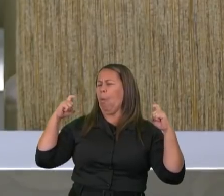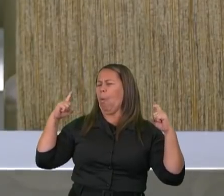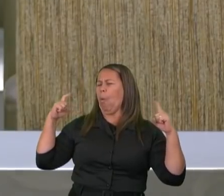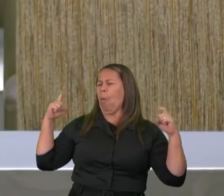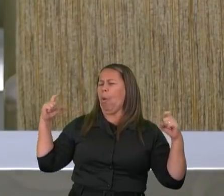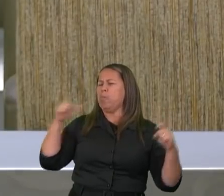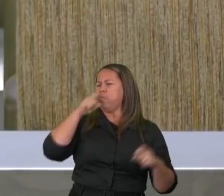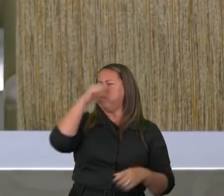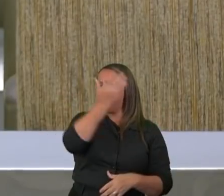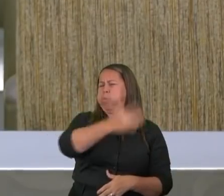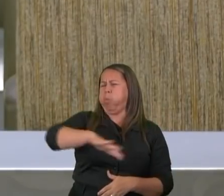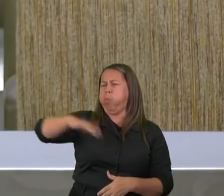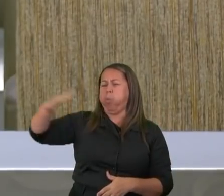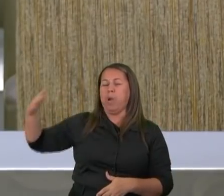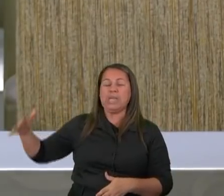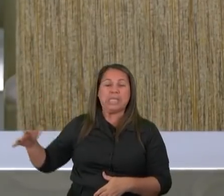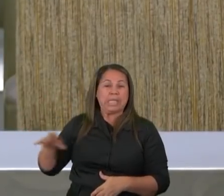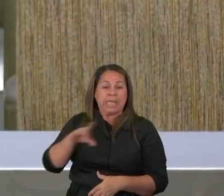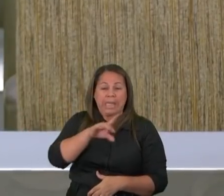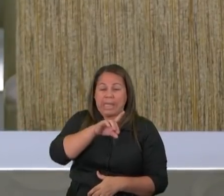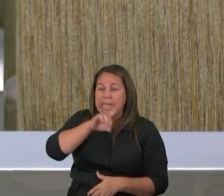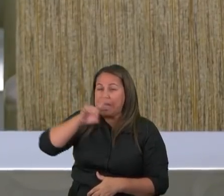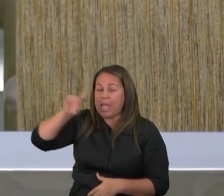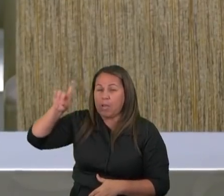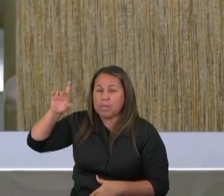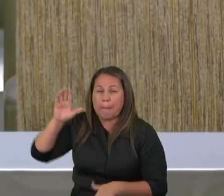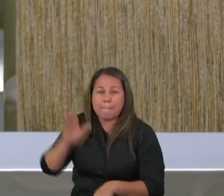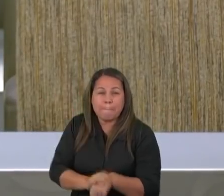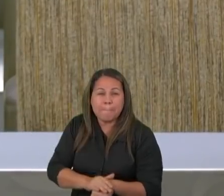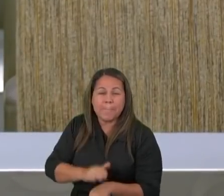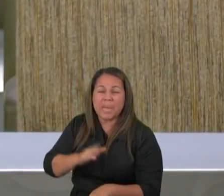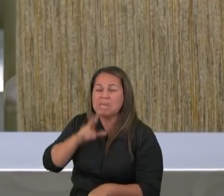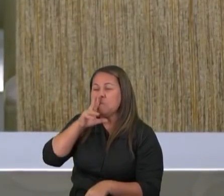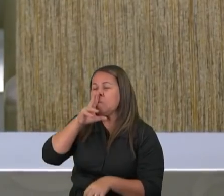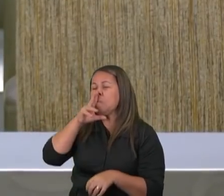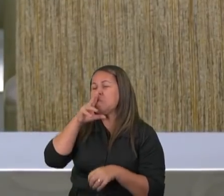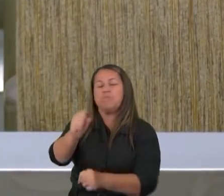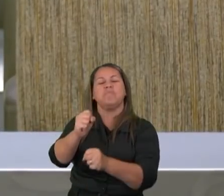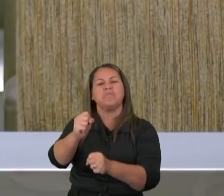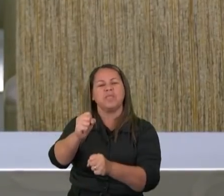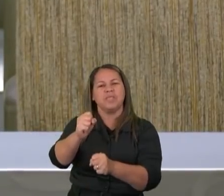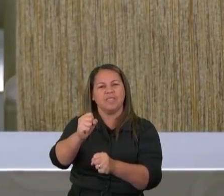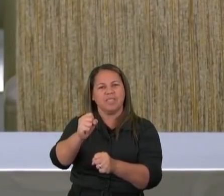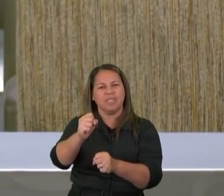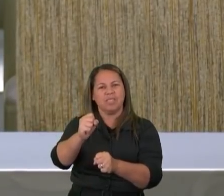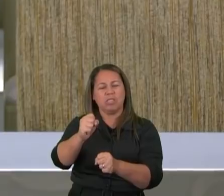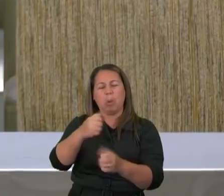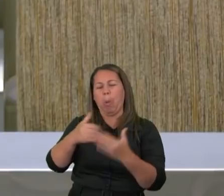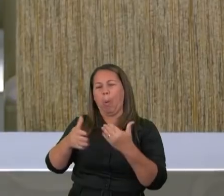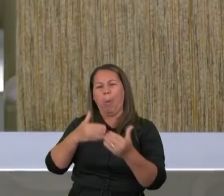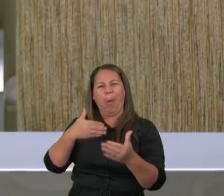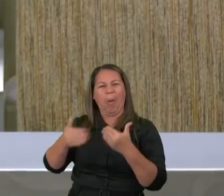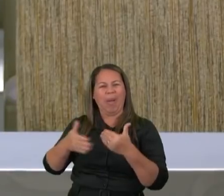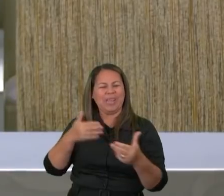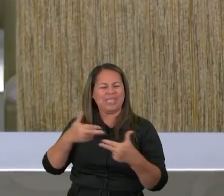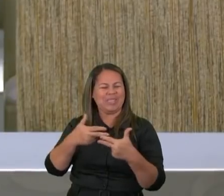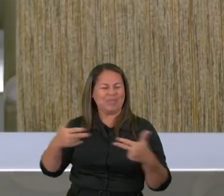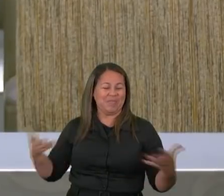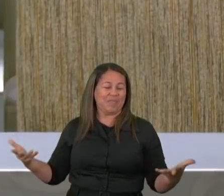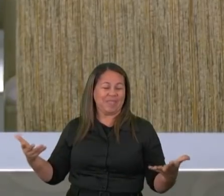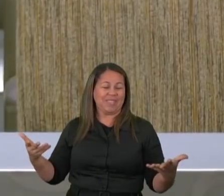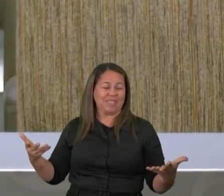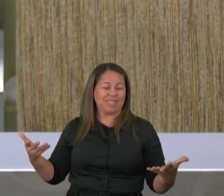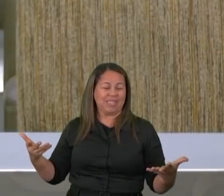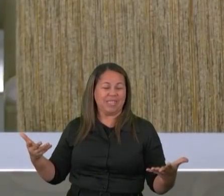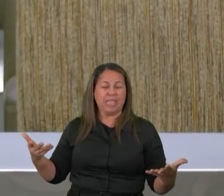é maior do que todos os nossos adversários. E para finalizar, o salmista,